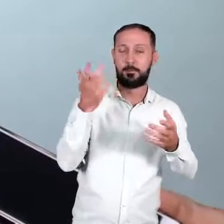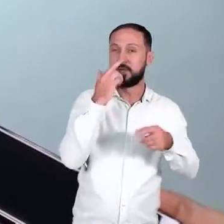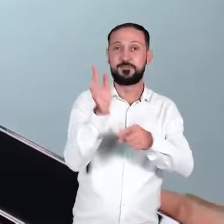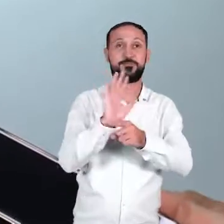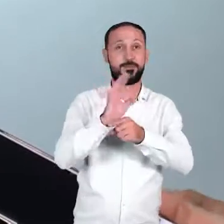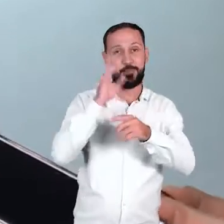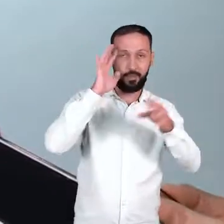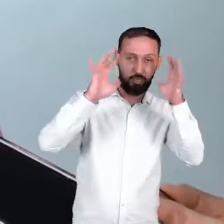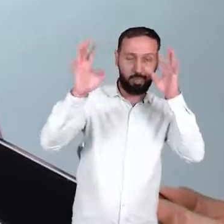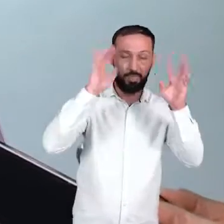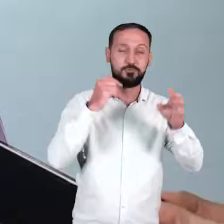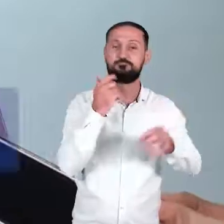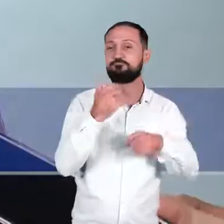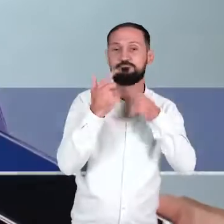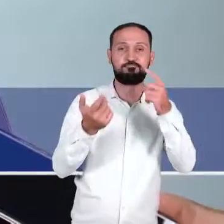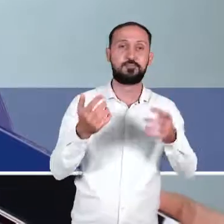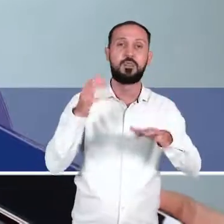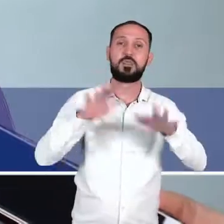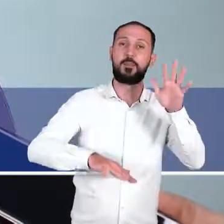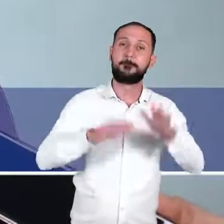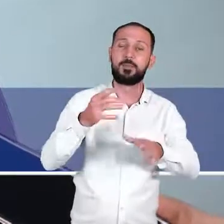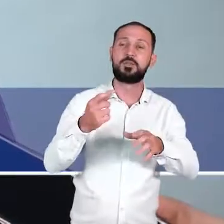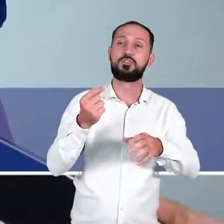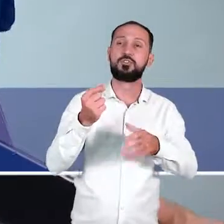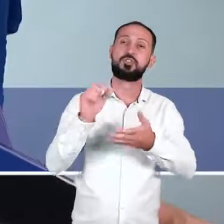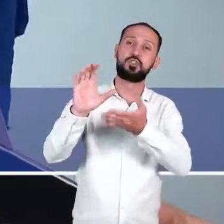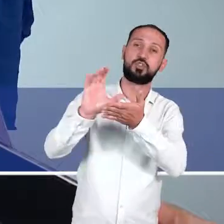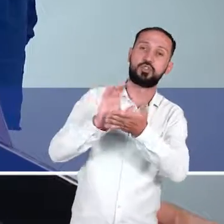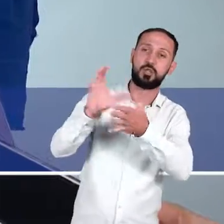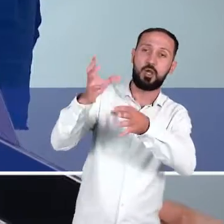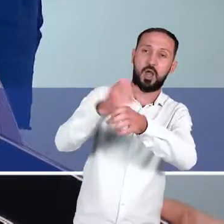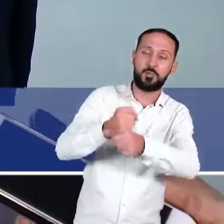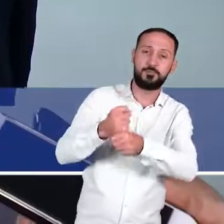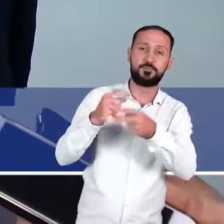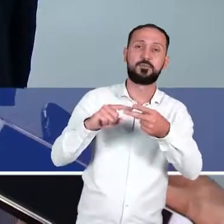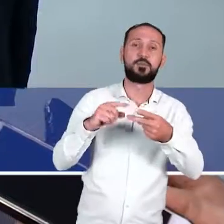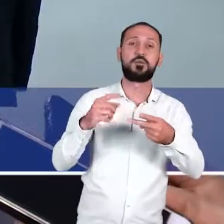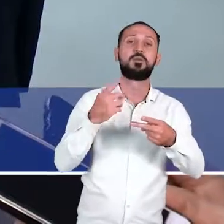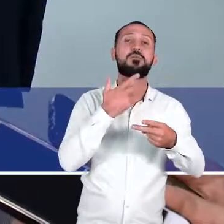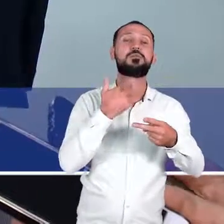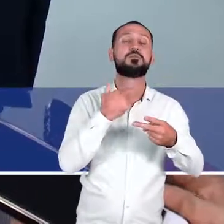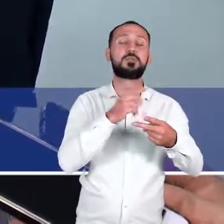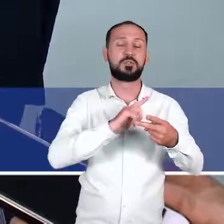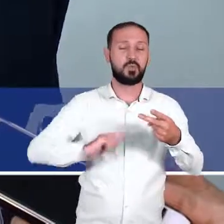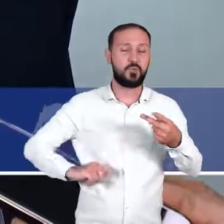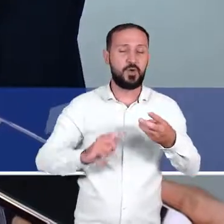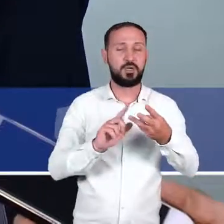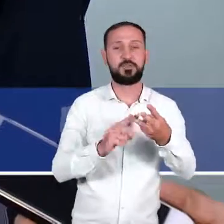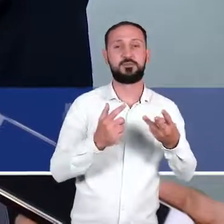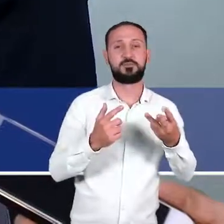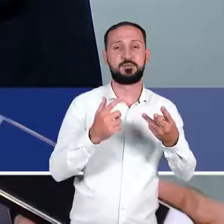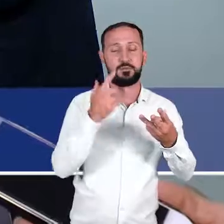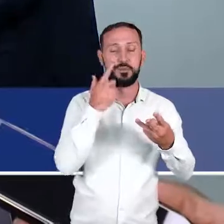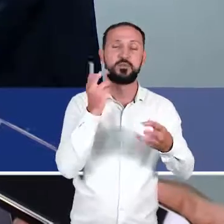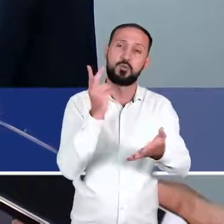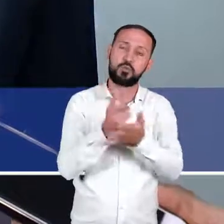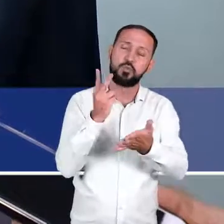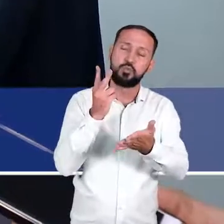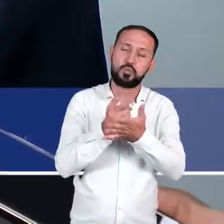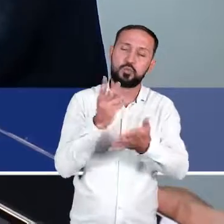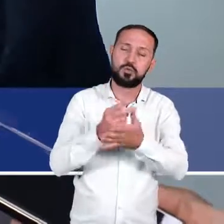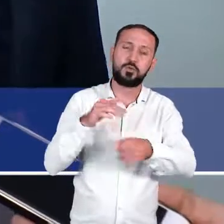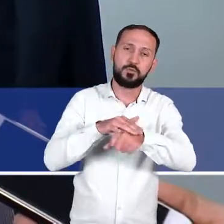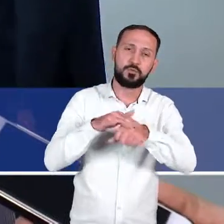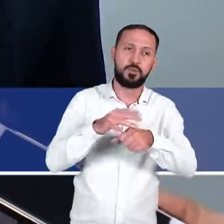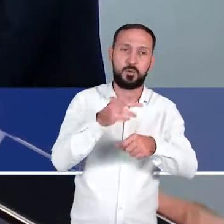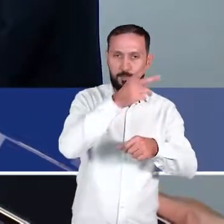momento. Ela depende muito de arrecadação, depende muito de desejo do governo. Vamos continuar fazendo a articulação com outro prefeito da